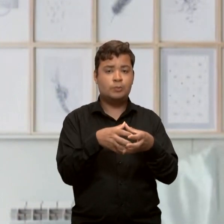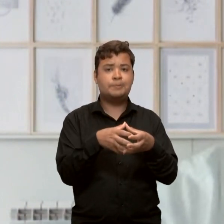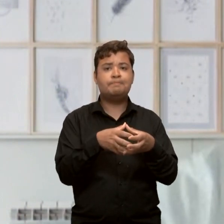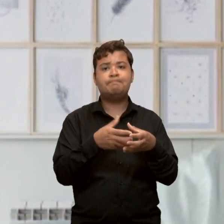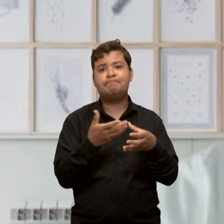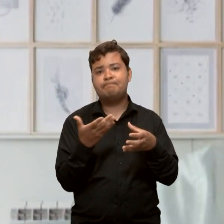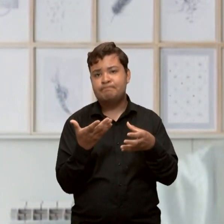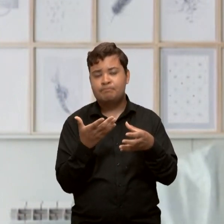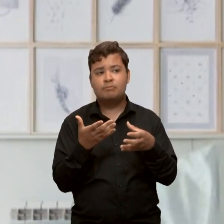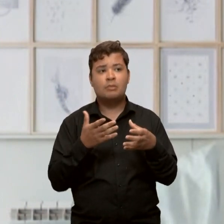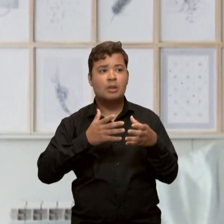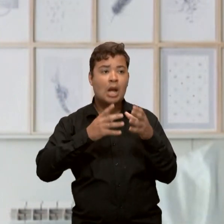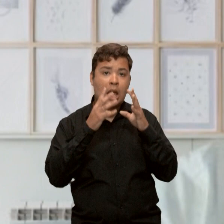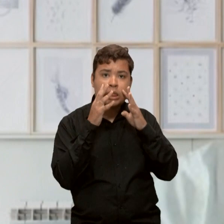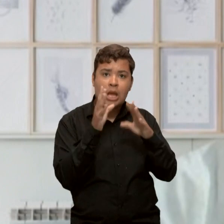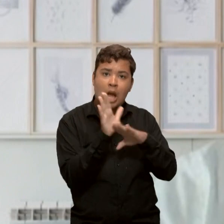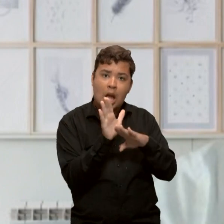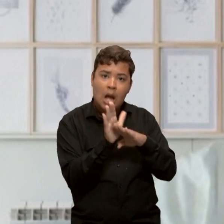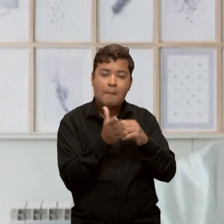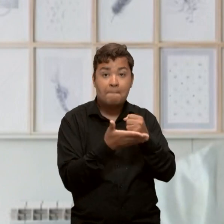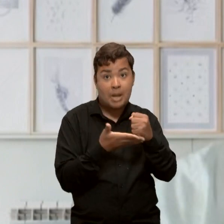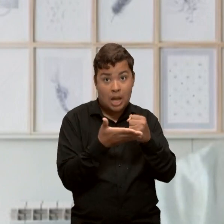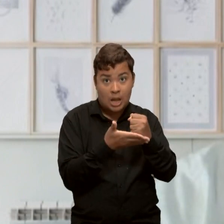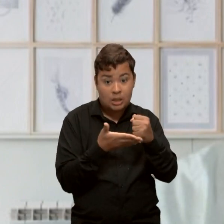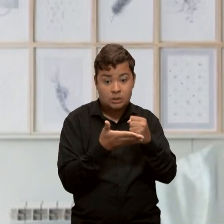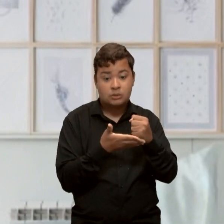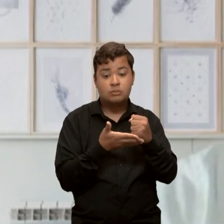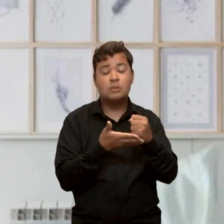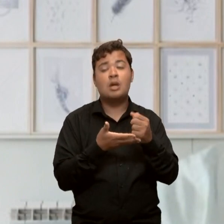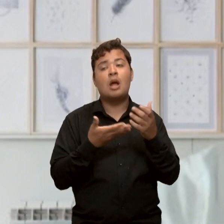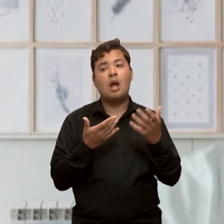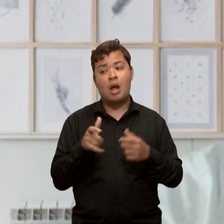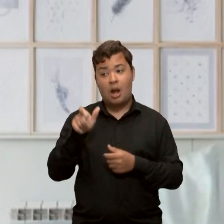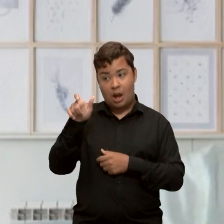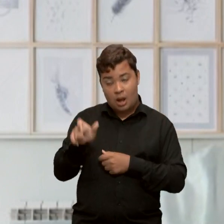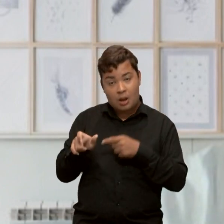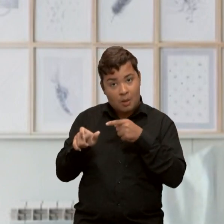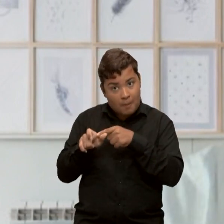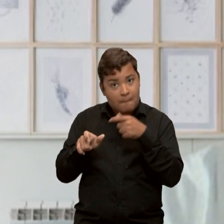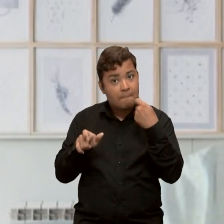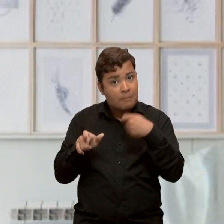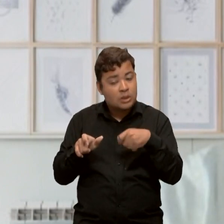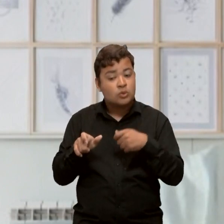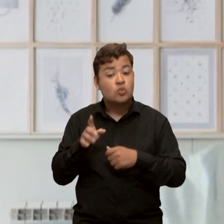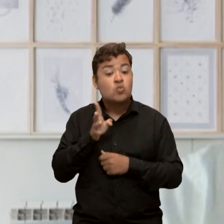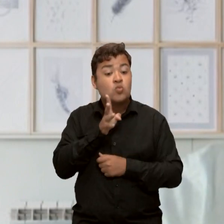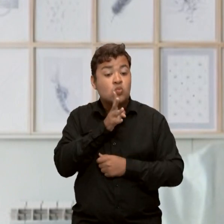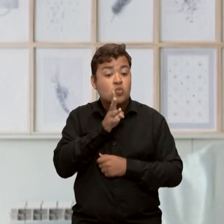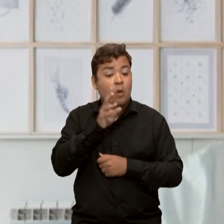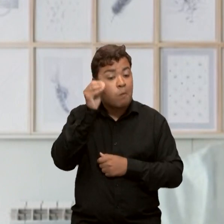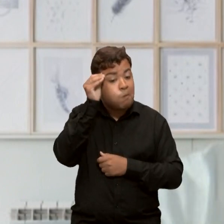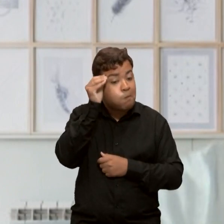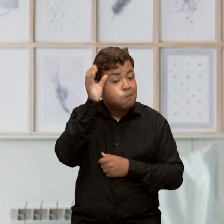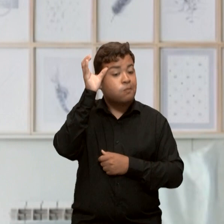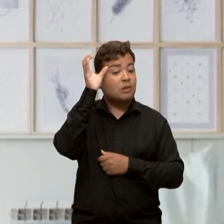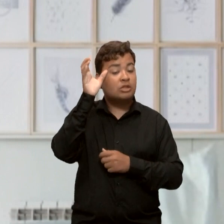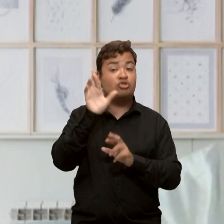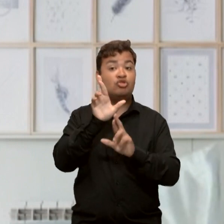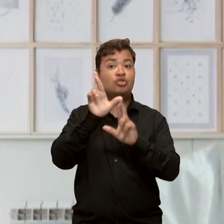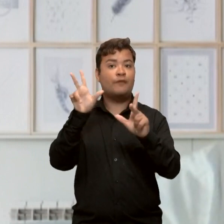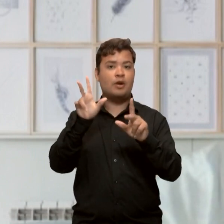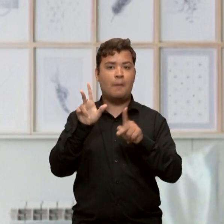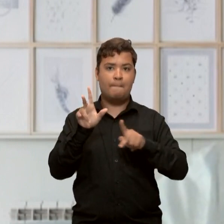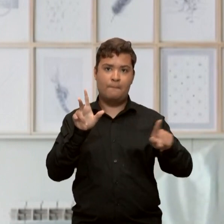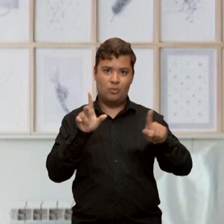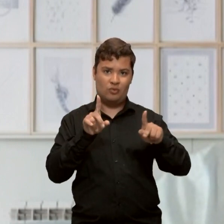na atenção básica. Ele deve ter alguns conhecimentos que diferem do professor de